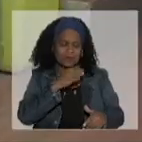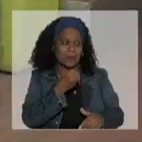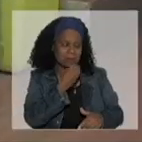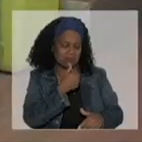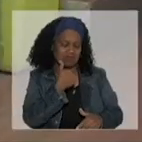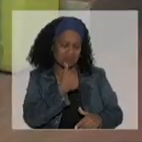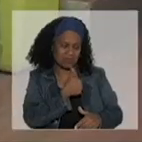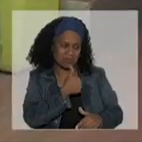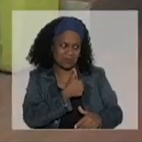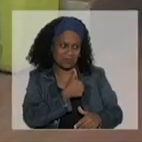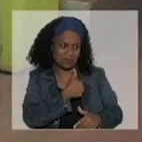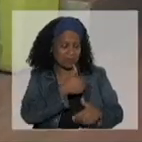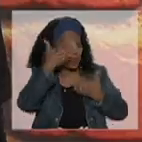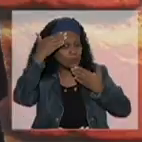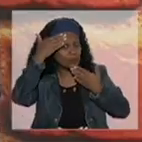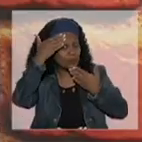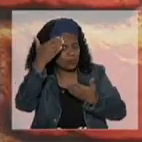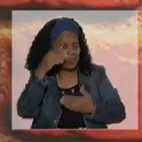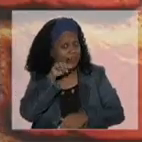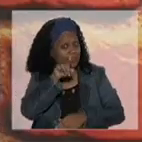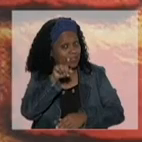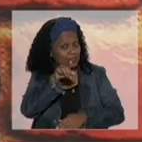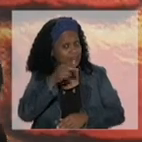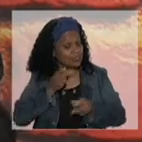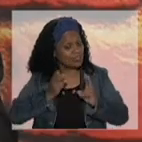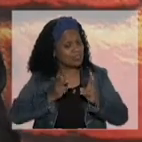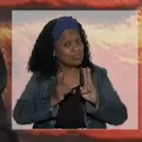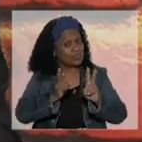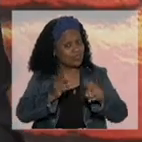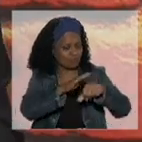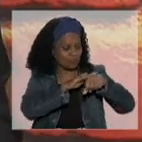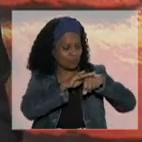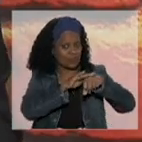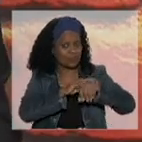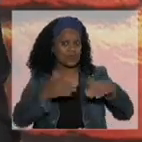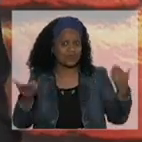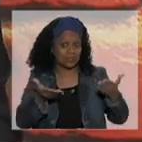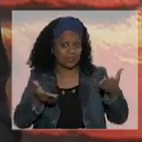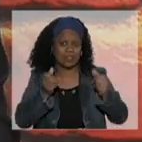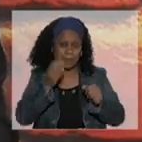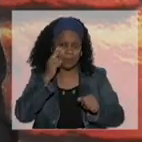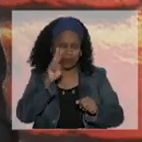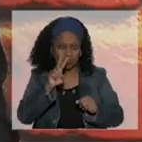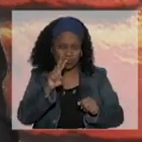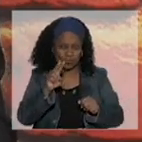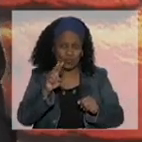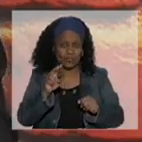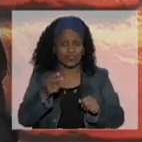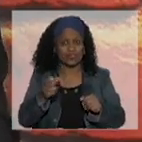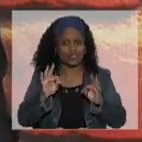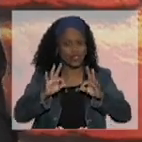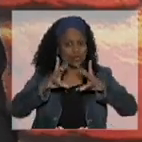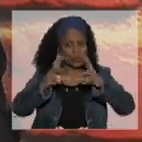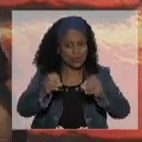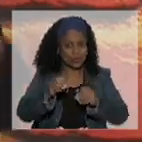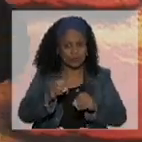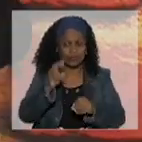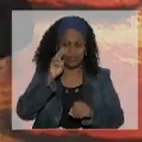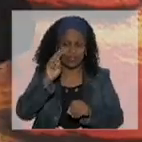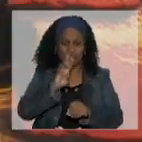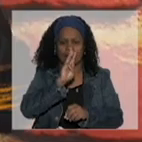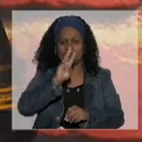deputado muito obrigada e muito obrigado a você que acompanha o nosso bate papo de hoje você pode rever esse programa todinha